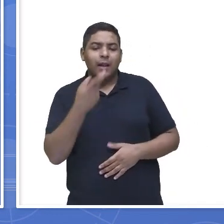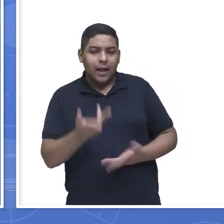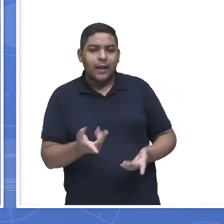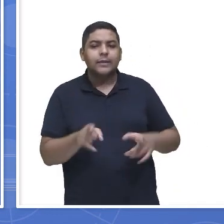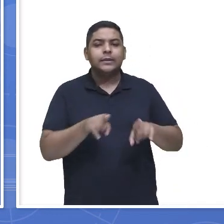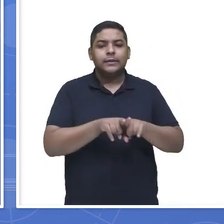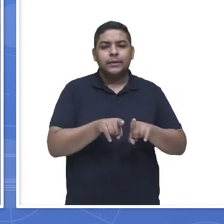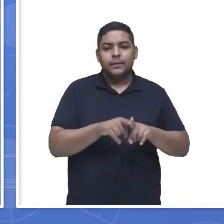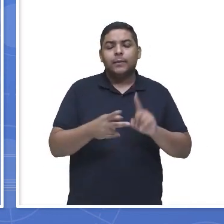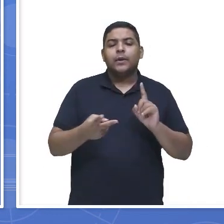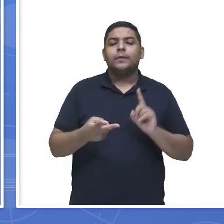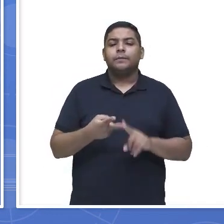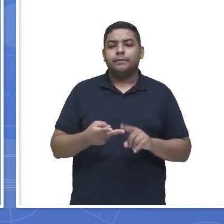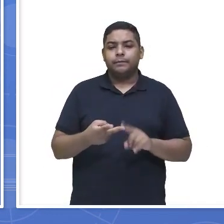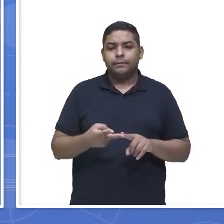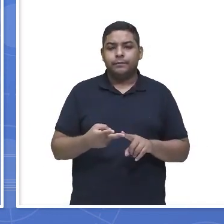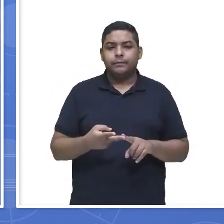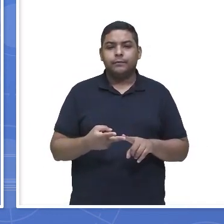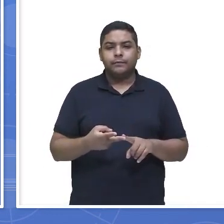palavras que foram